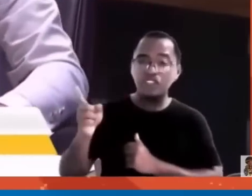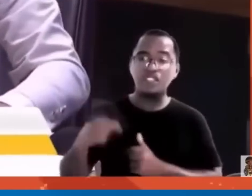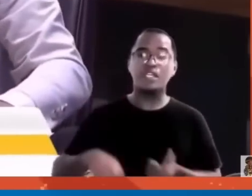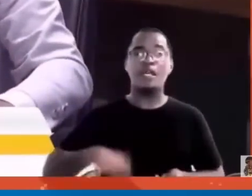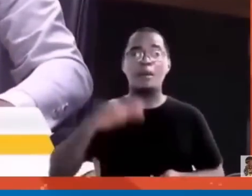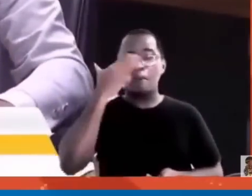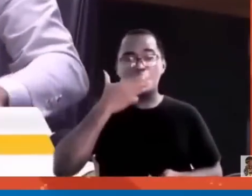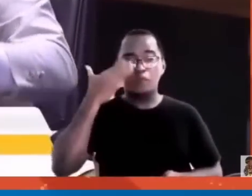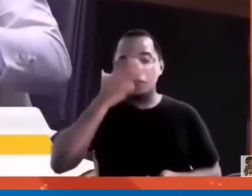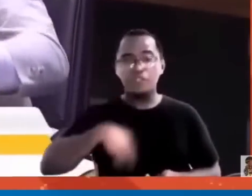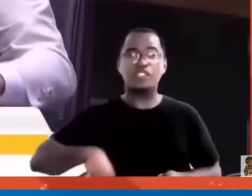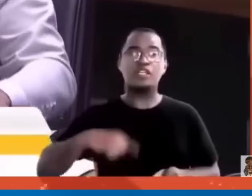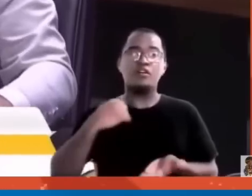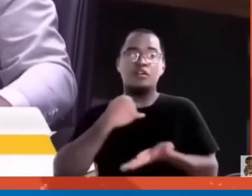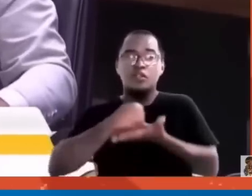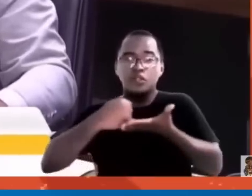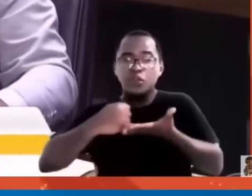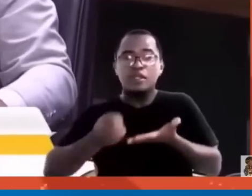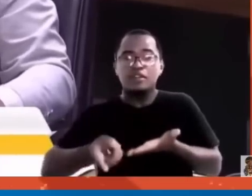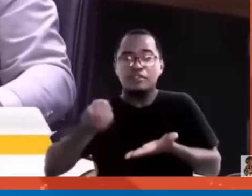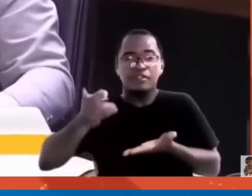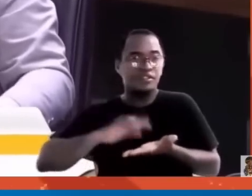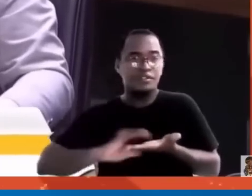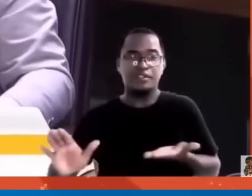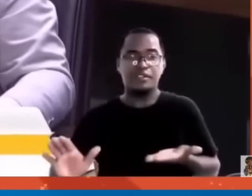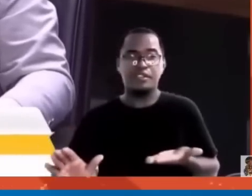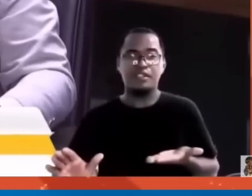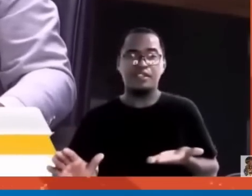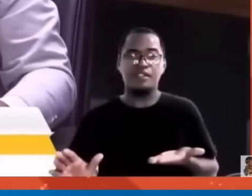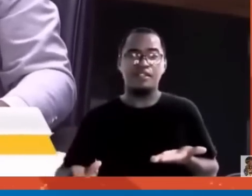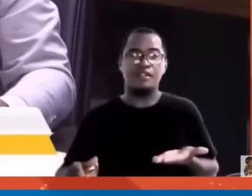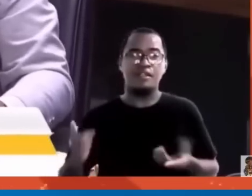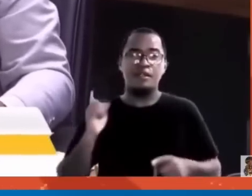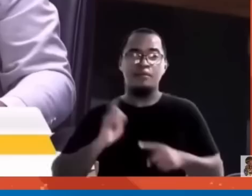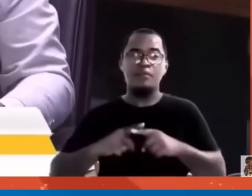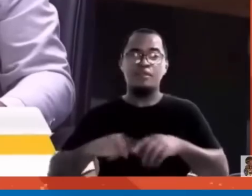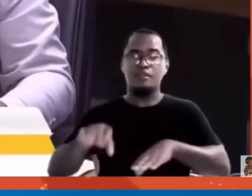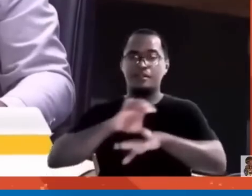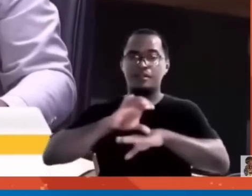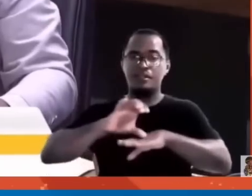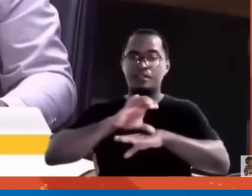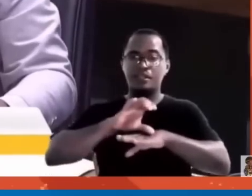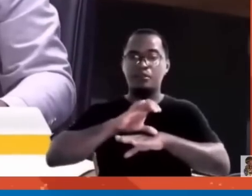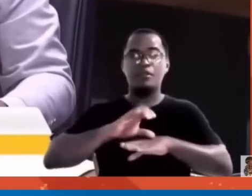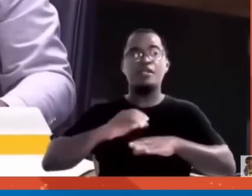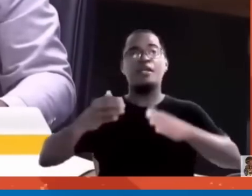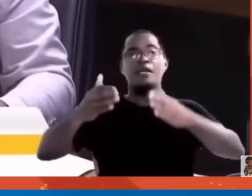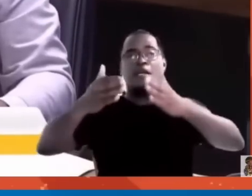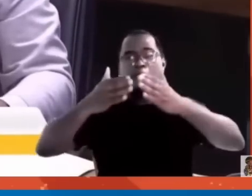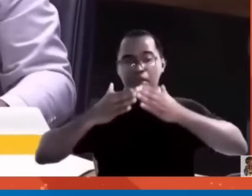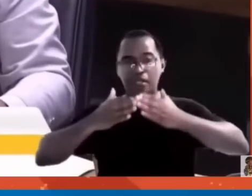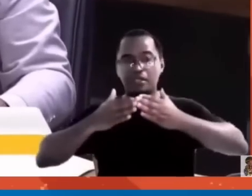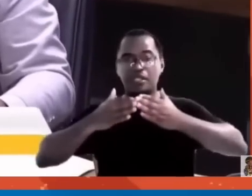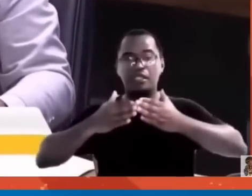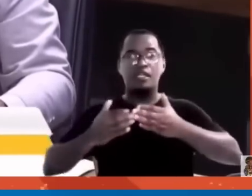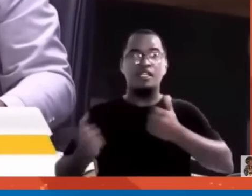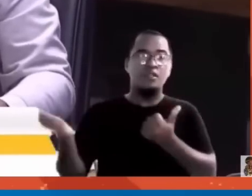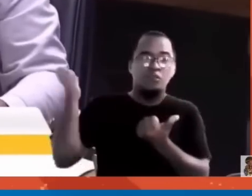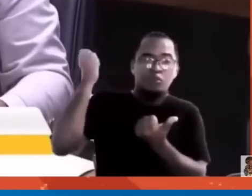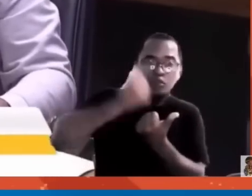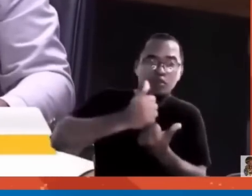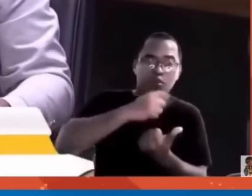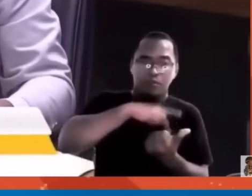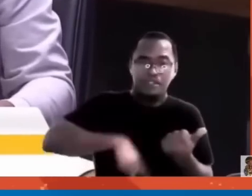drogas, porque é crime constitucional pedir uma intervenção no Estado Democrático de Direito,